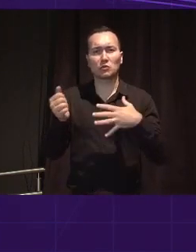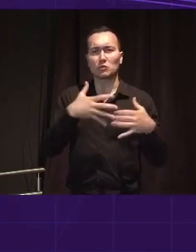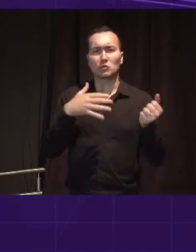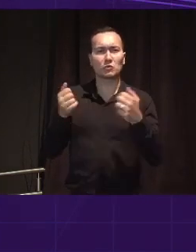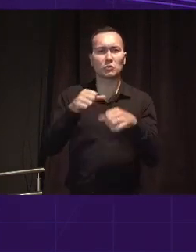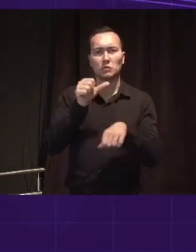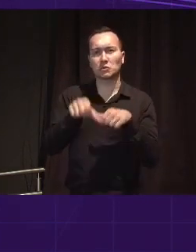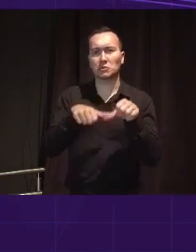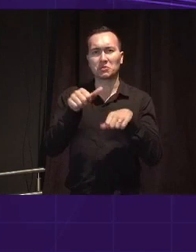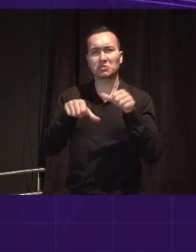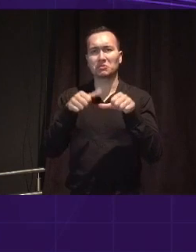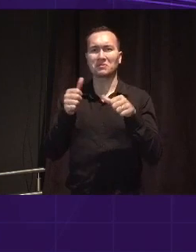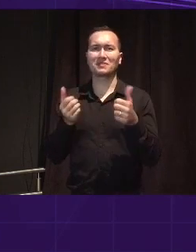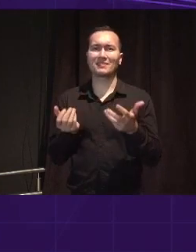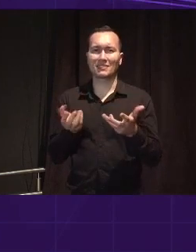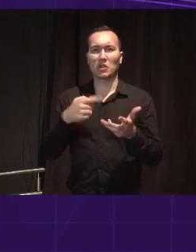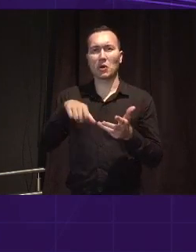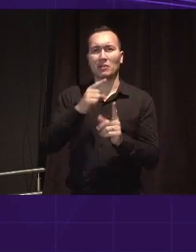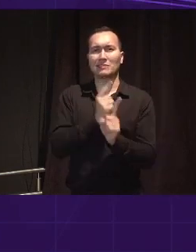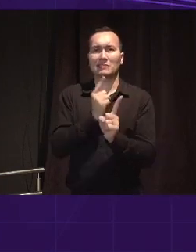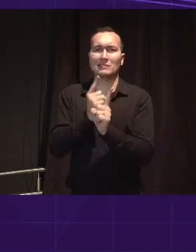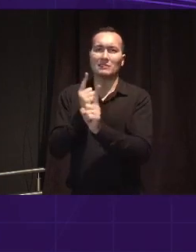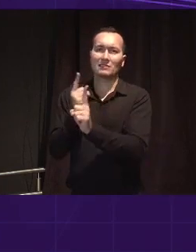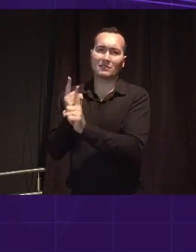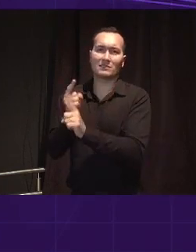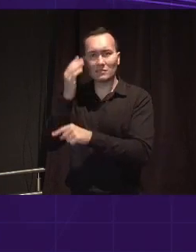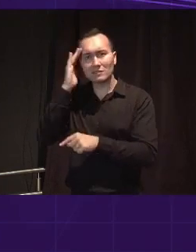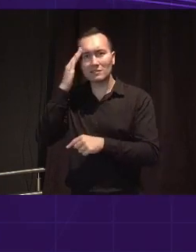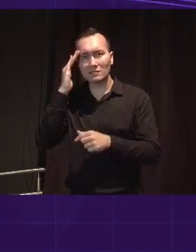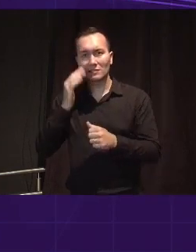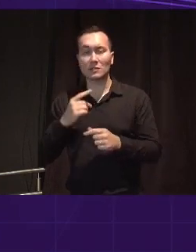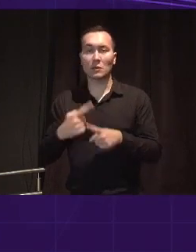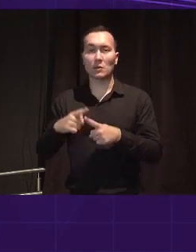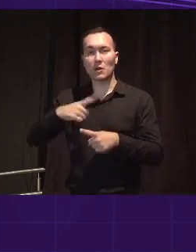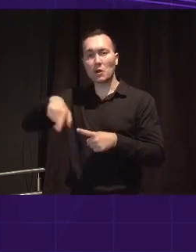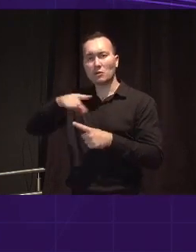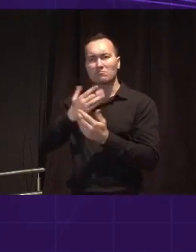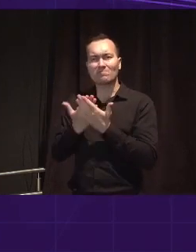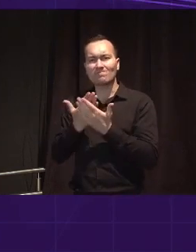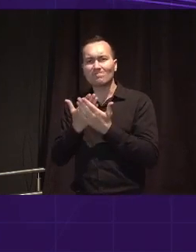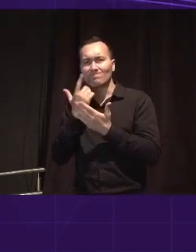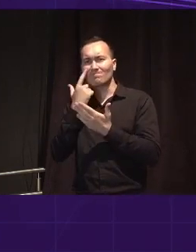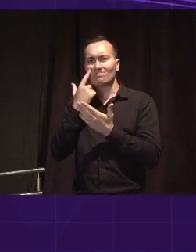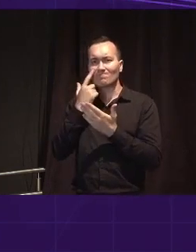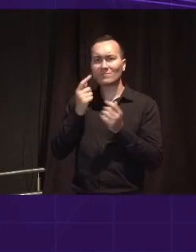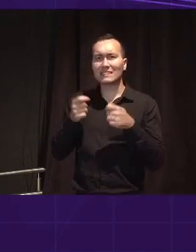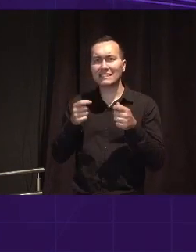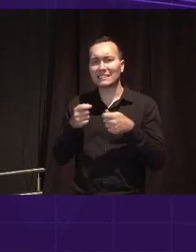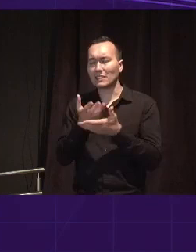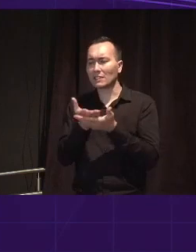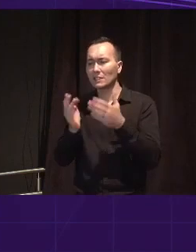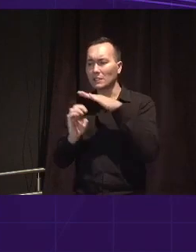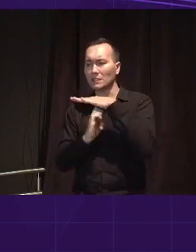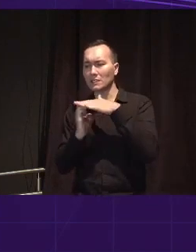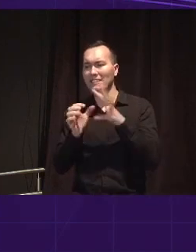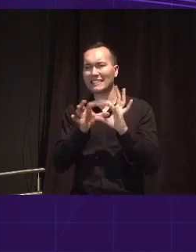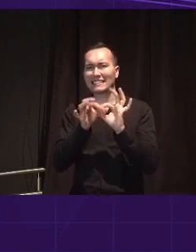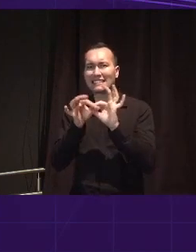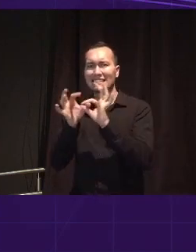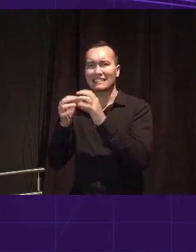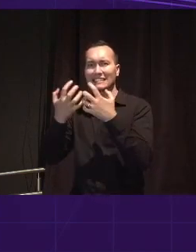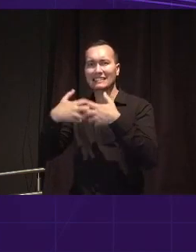cada degrau que a gente sobe, a gente tem uma clareza maior do que tem ao nosso redor, o que tem pela frente de oportunidade. Dado tudo que